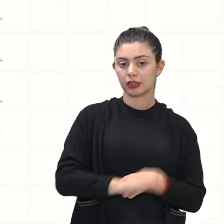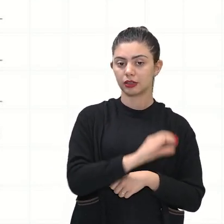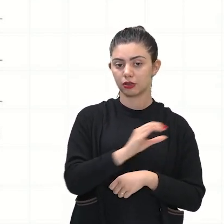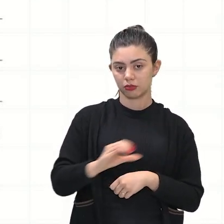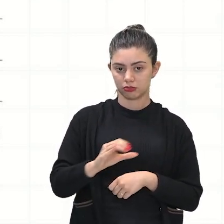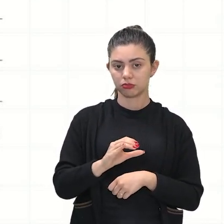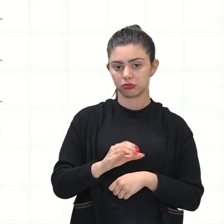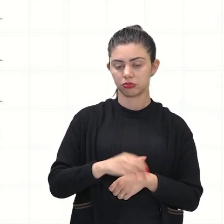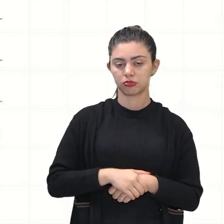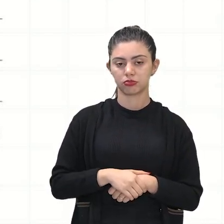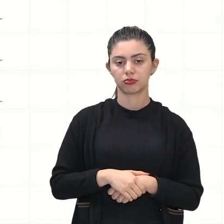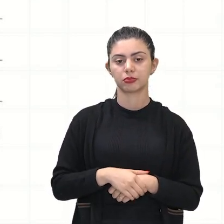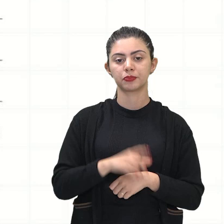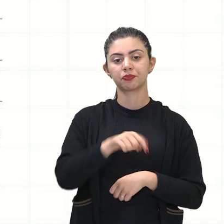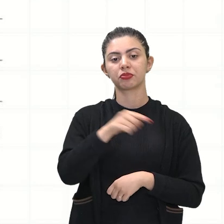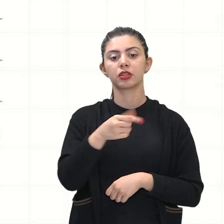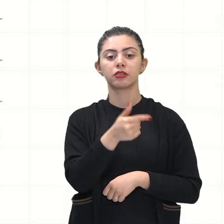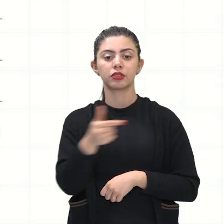romana.